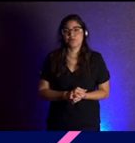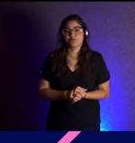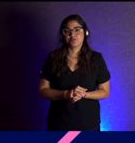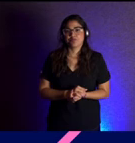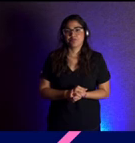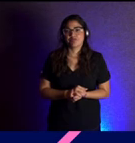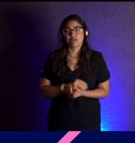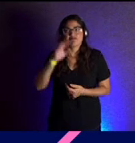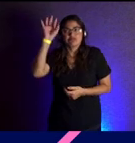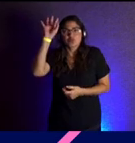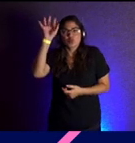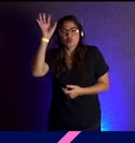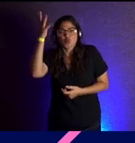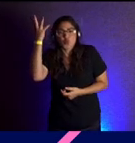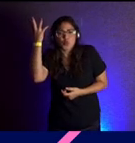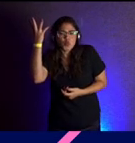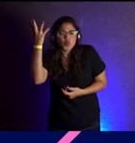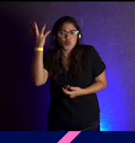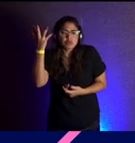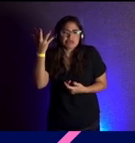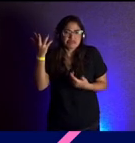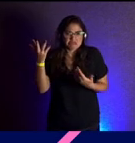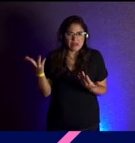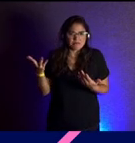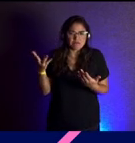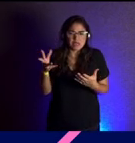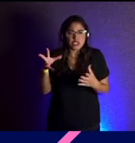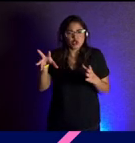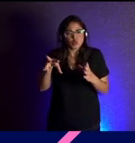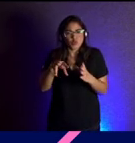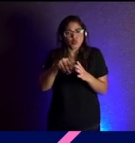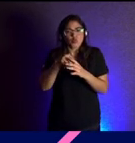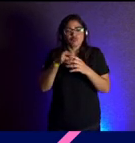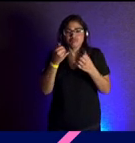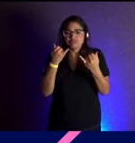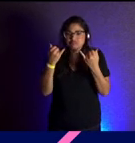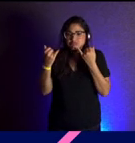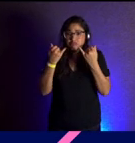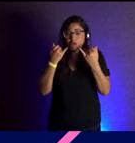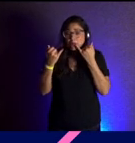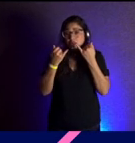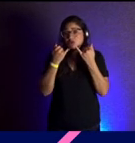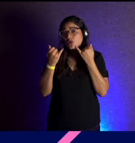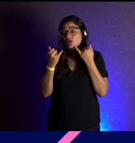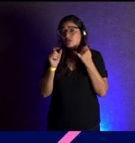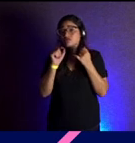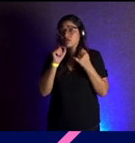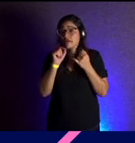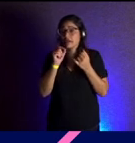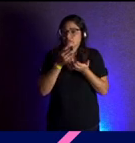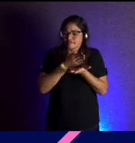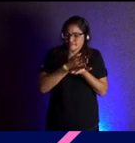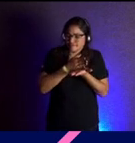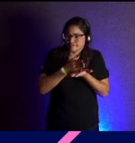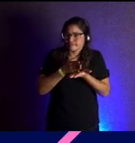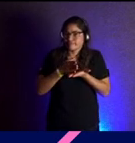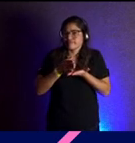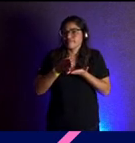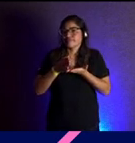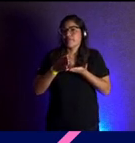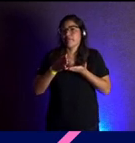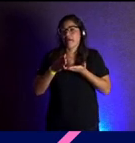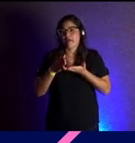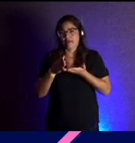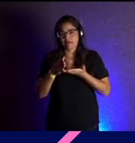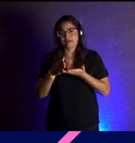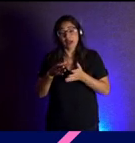de soluções a partir de informações, ela se dá a partir do debate, daqui, da